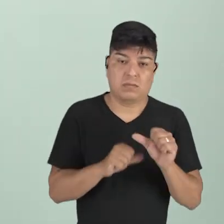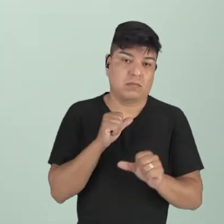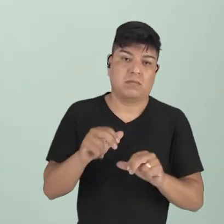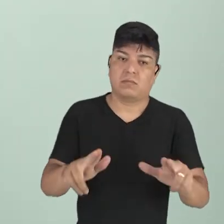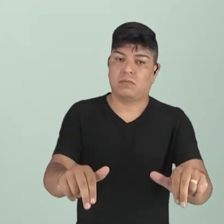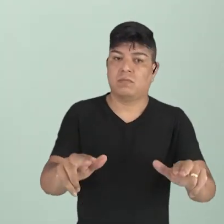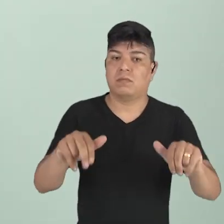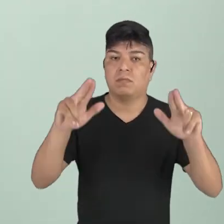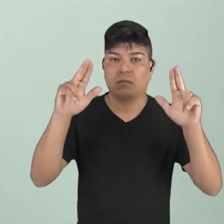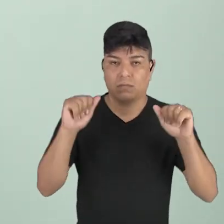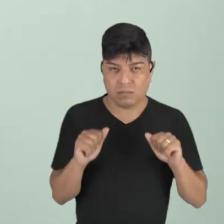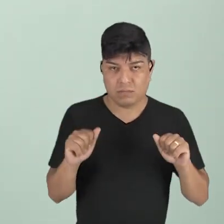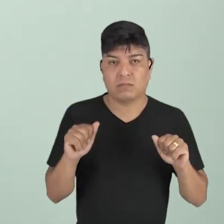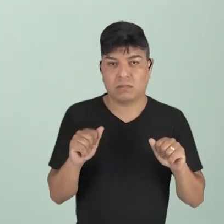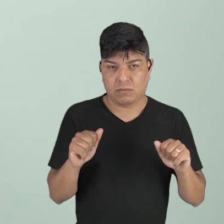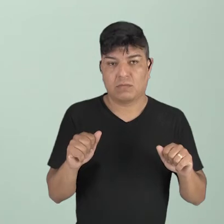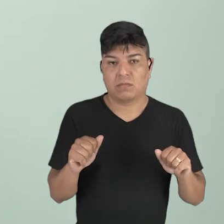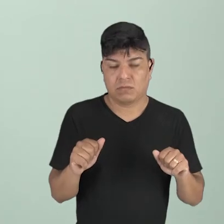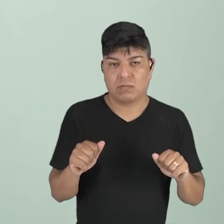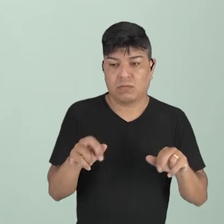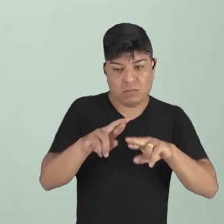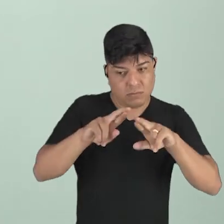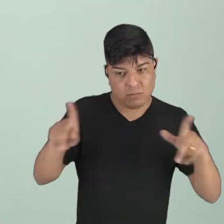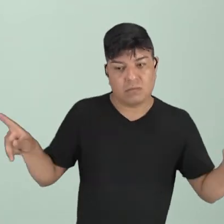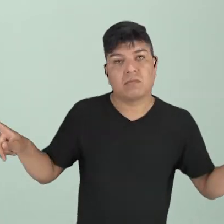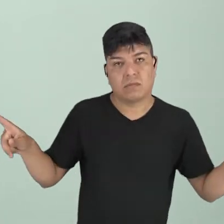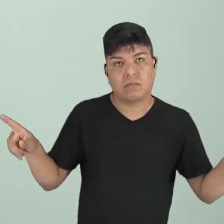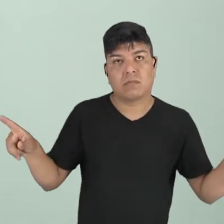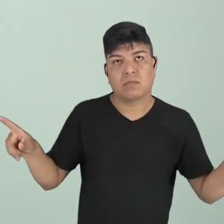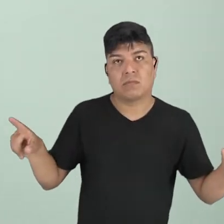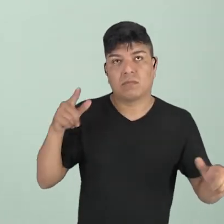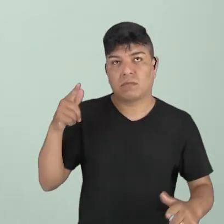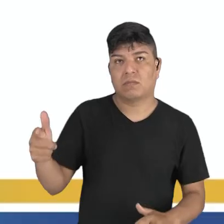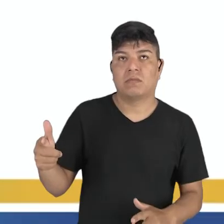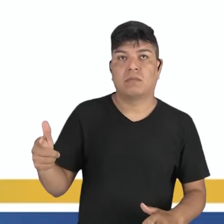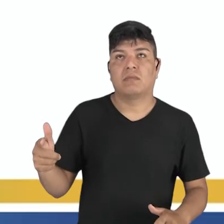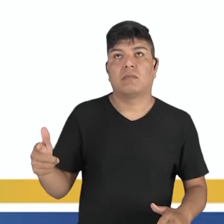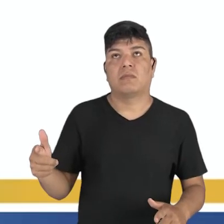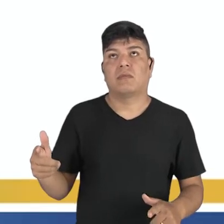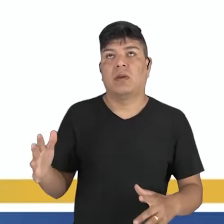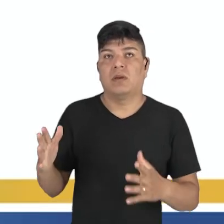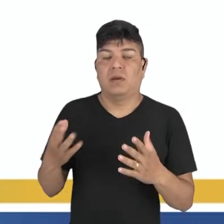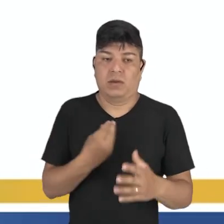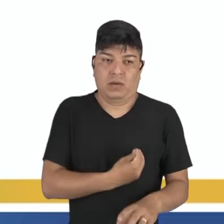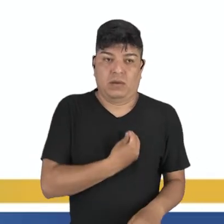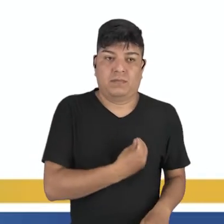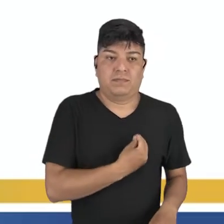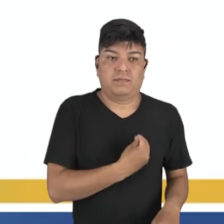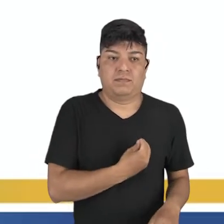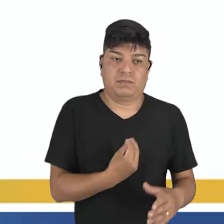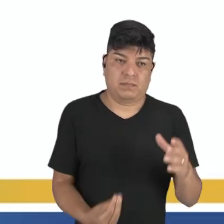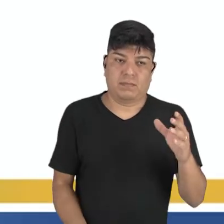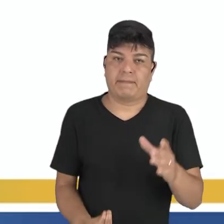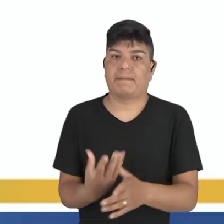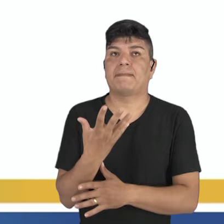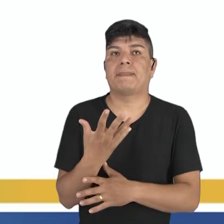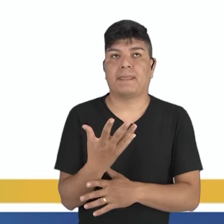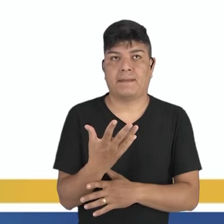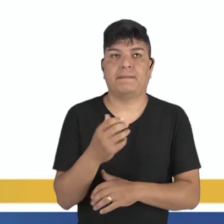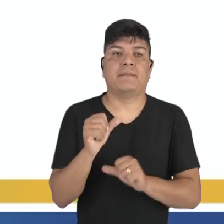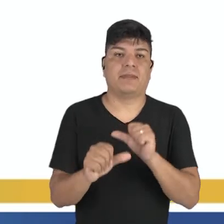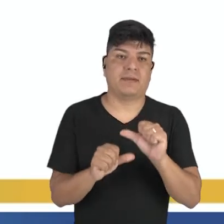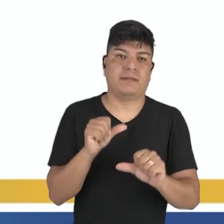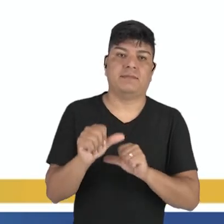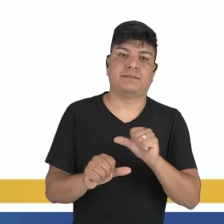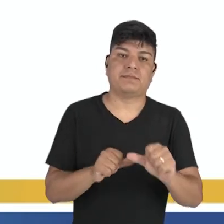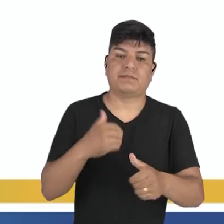longo do tempo, né? É uma teoria oposta ao evolucionismo, né? O evolucionismo diz que a vida ela surgiu e foi